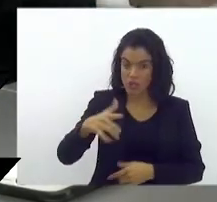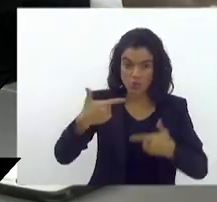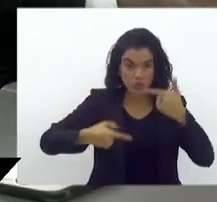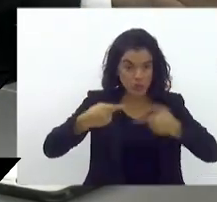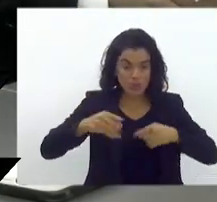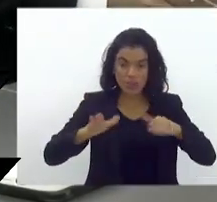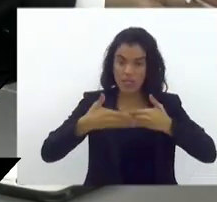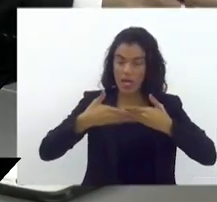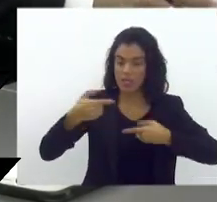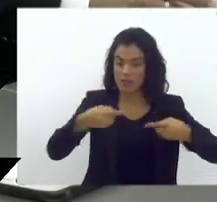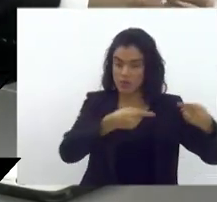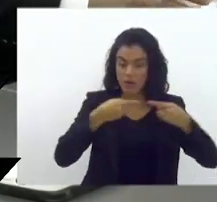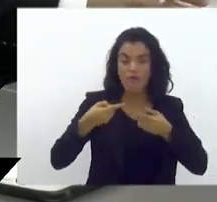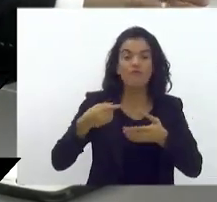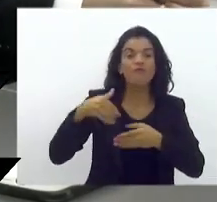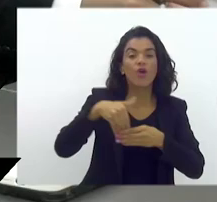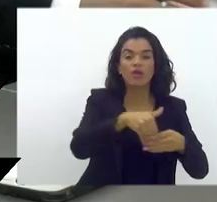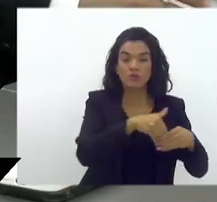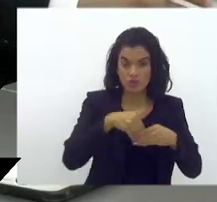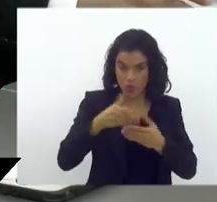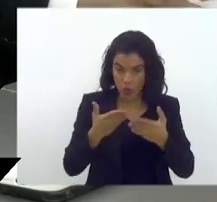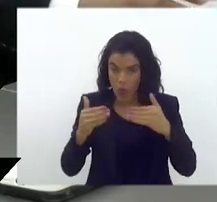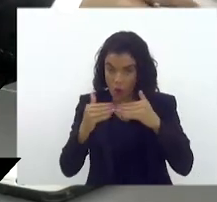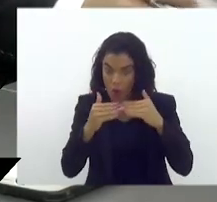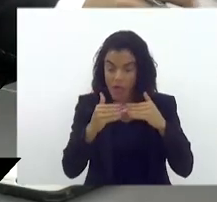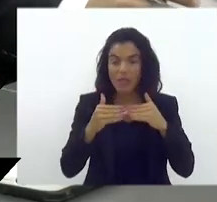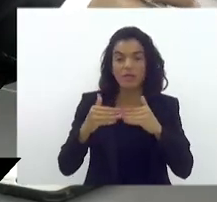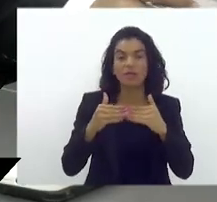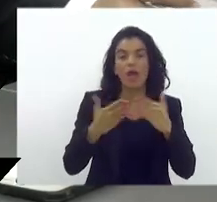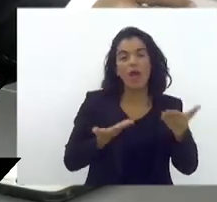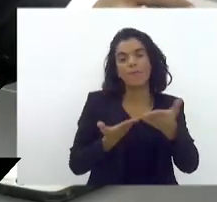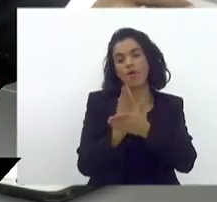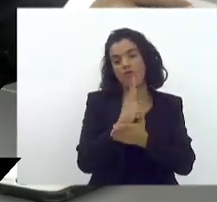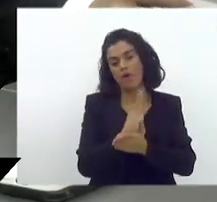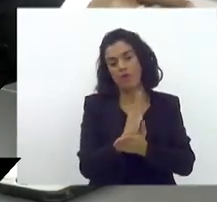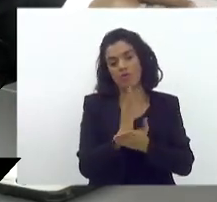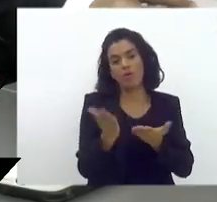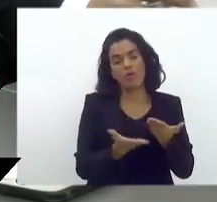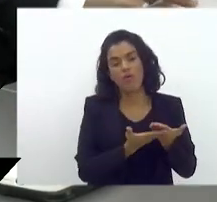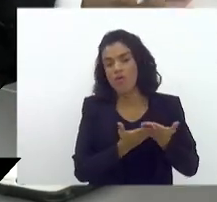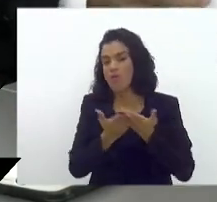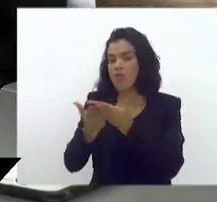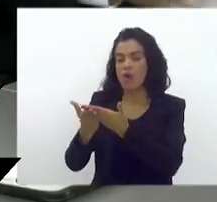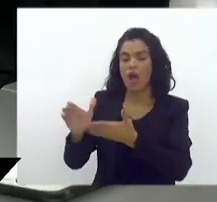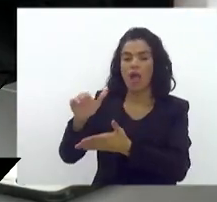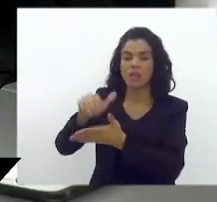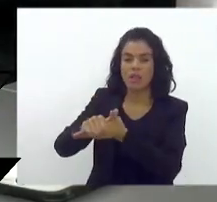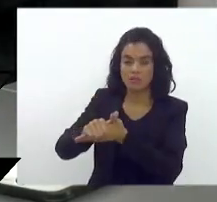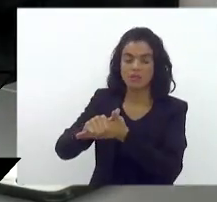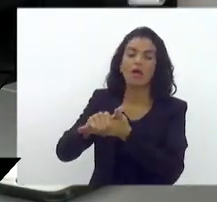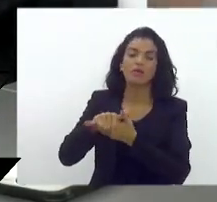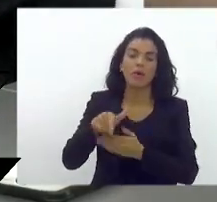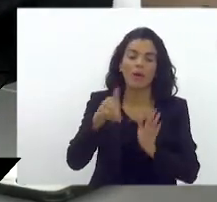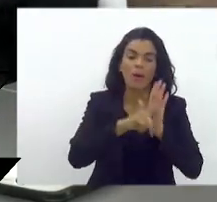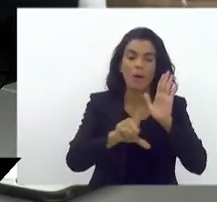encerrada a discussão, em votação, senhores que aprovam, permaneçam como estão, aprovado, o projeto está anexado